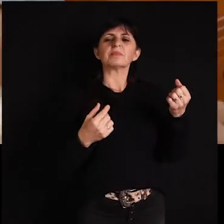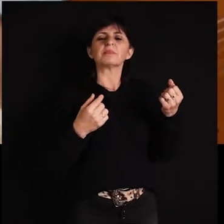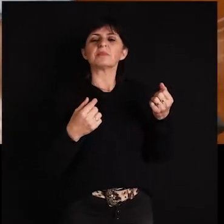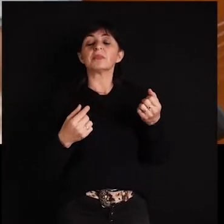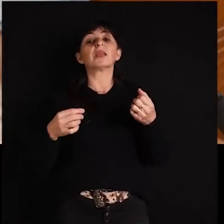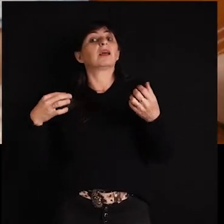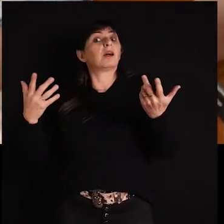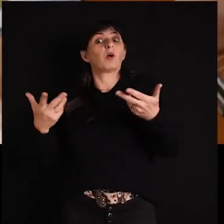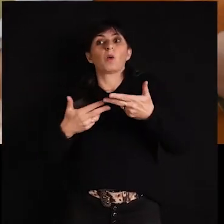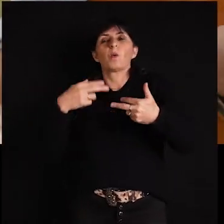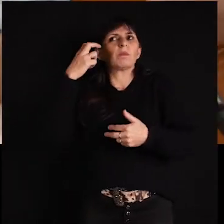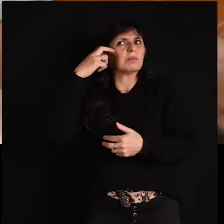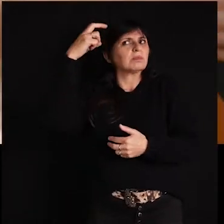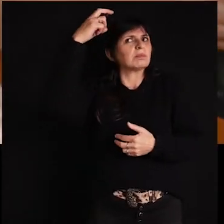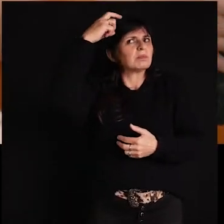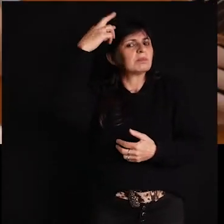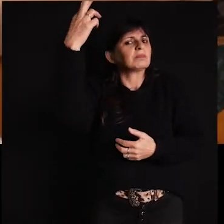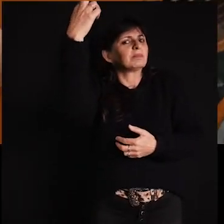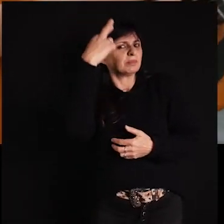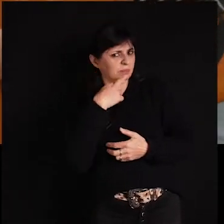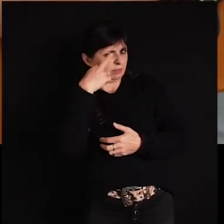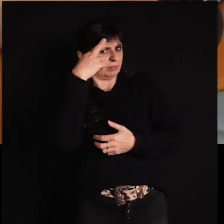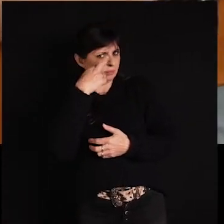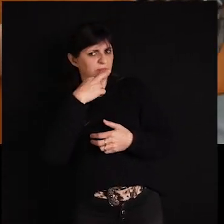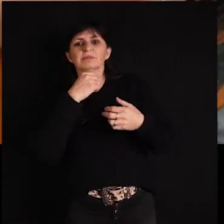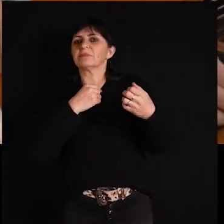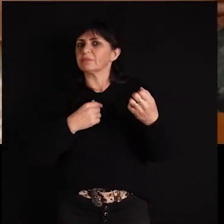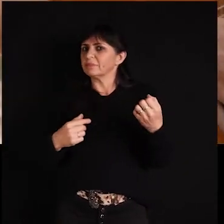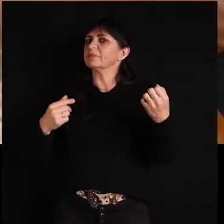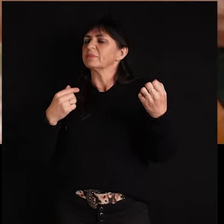e a tradição respondeu.